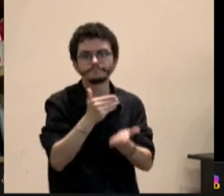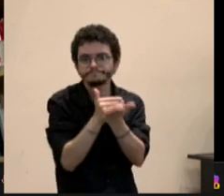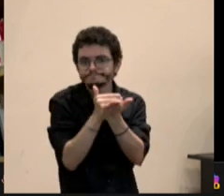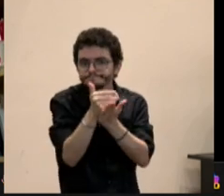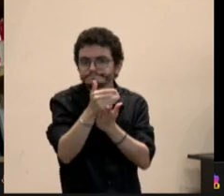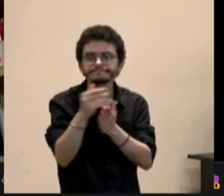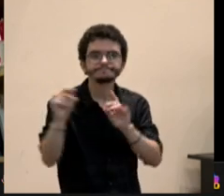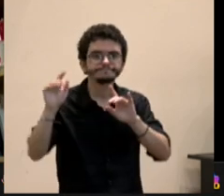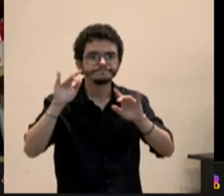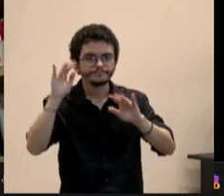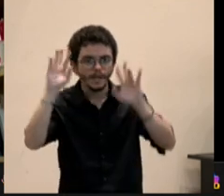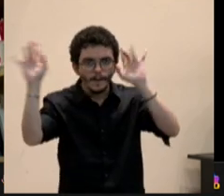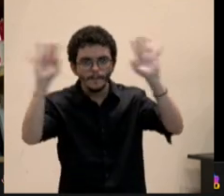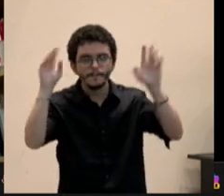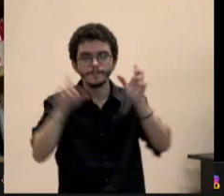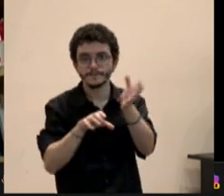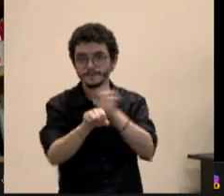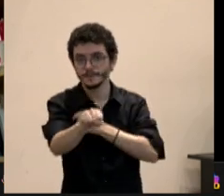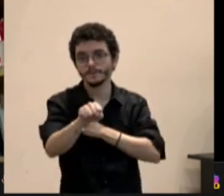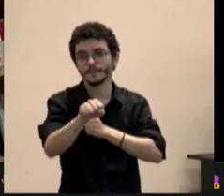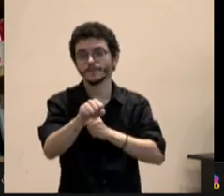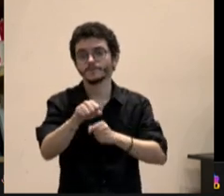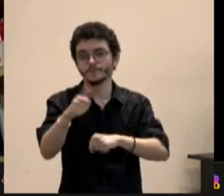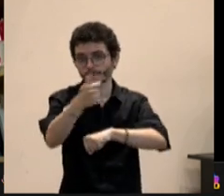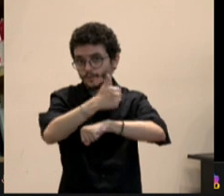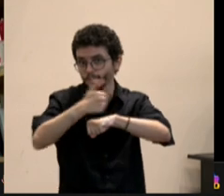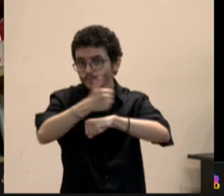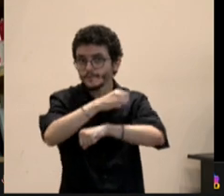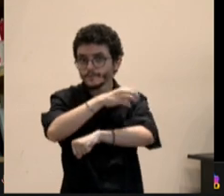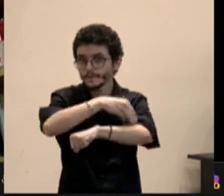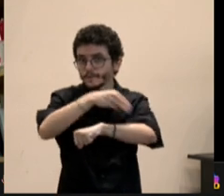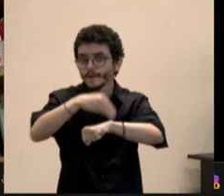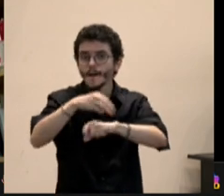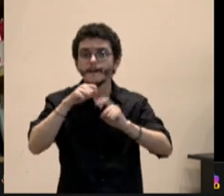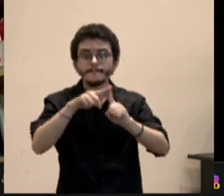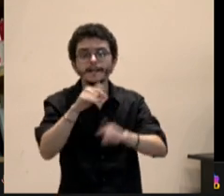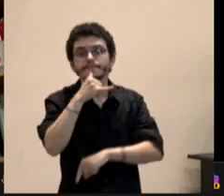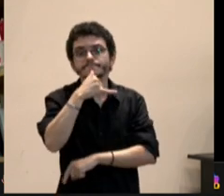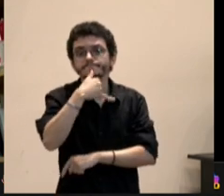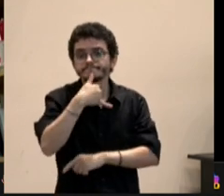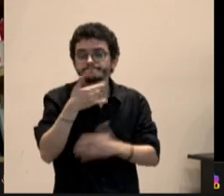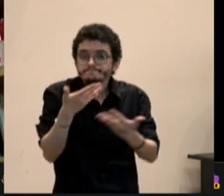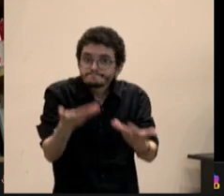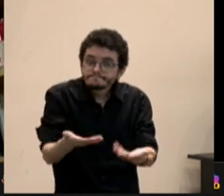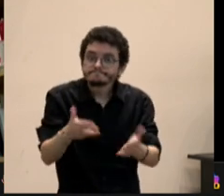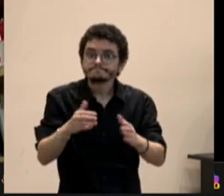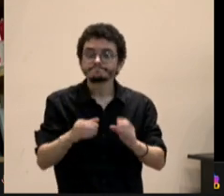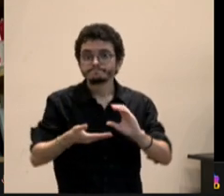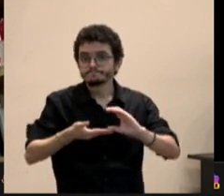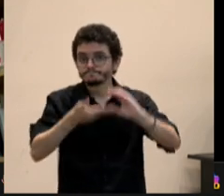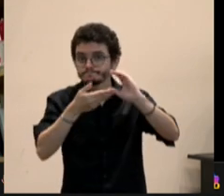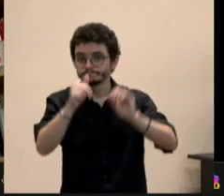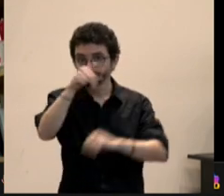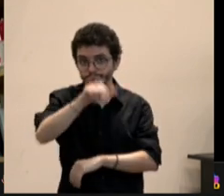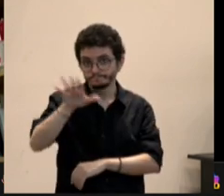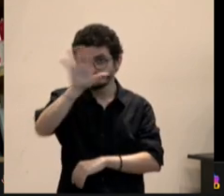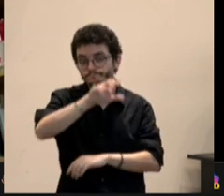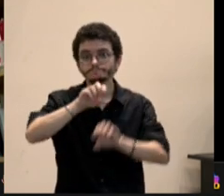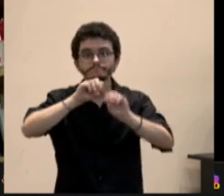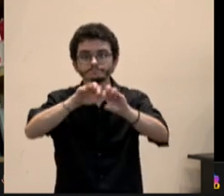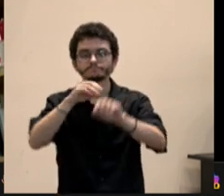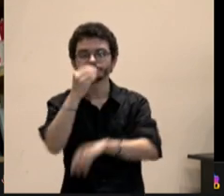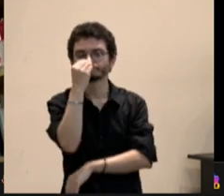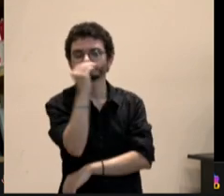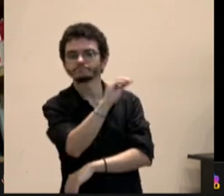formação dos profissionais do magistério. Mas, lamentavelmente, o Conselho Nacional de Educação,